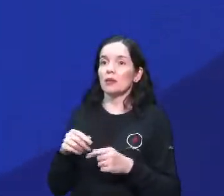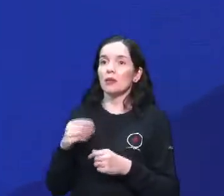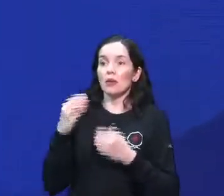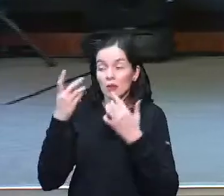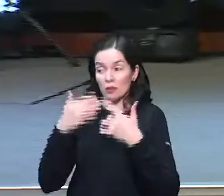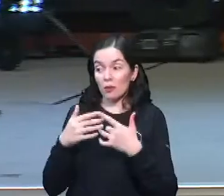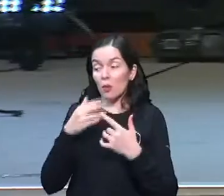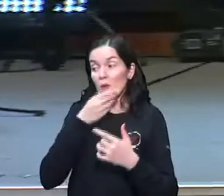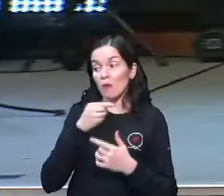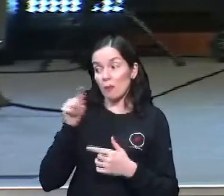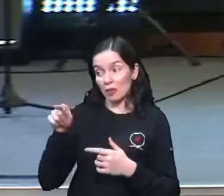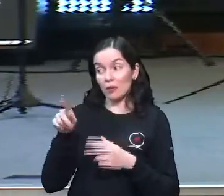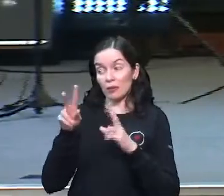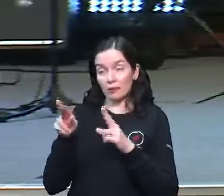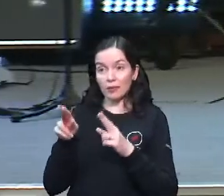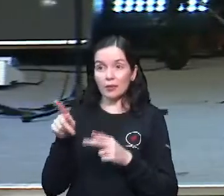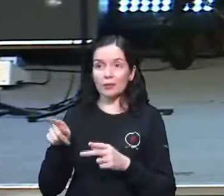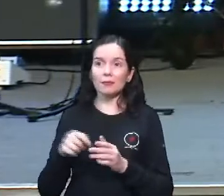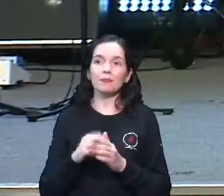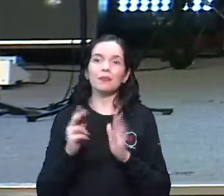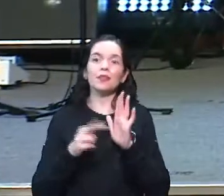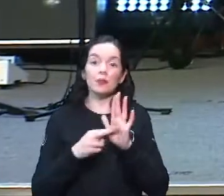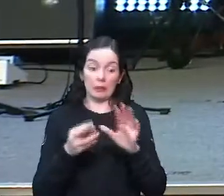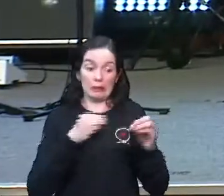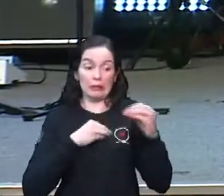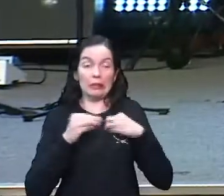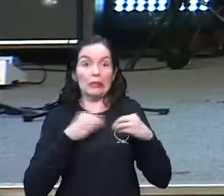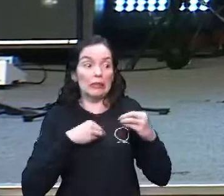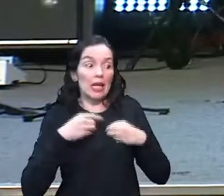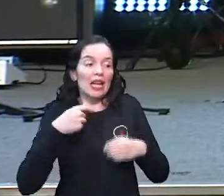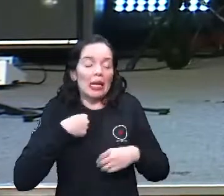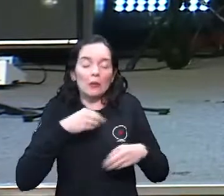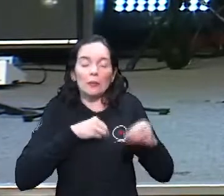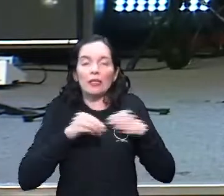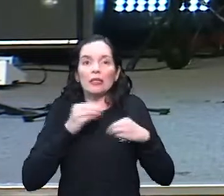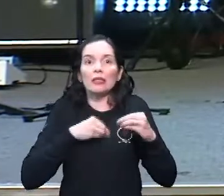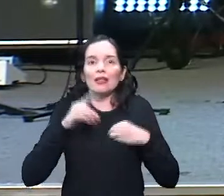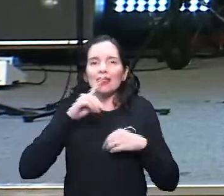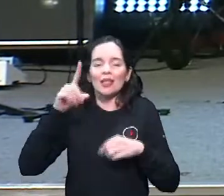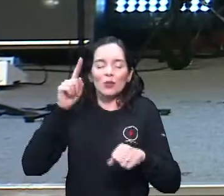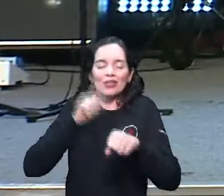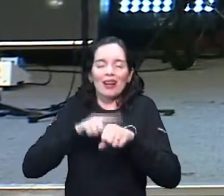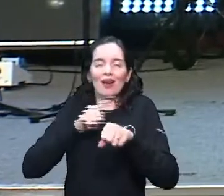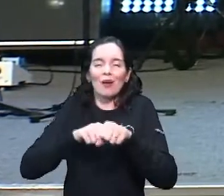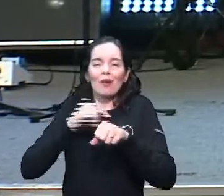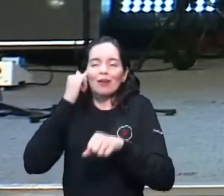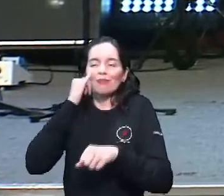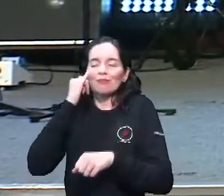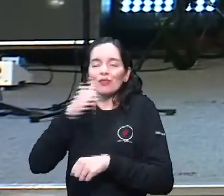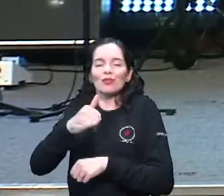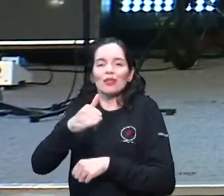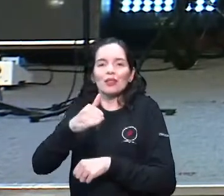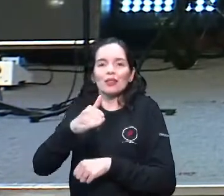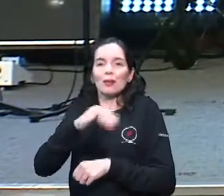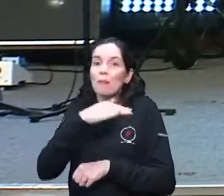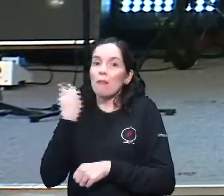E aí ele reconhece que pecou, ele diz, não, eu pequei, e Deus na mesma hora fala pela boca de Natan, não